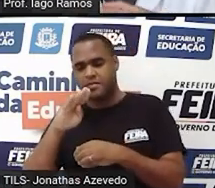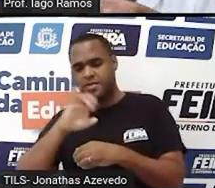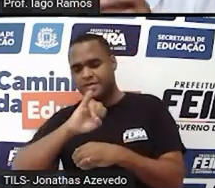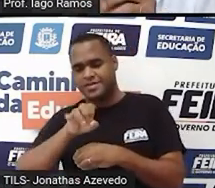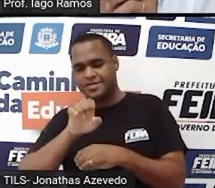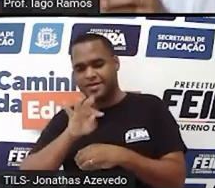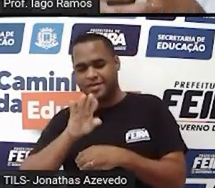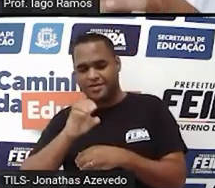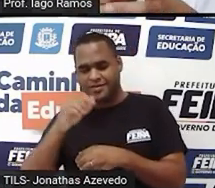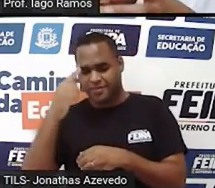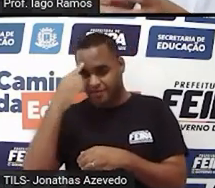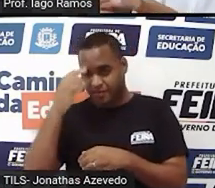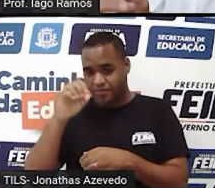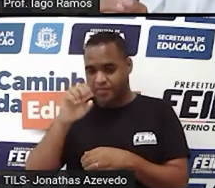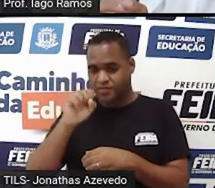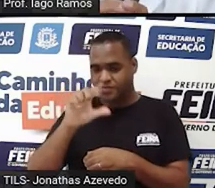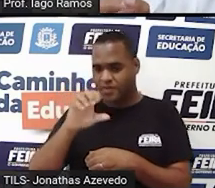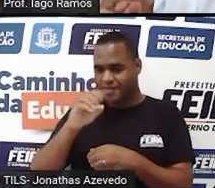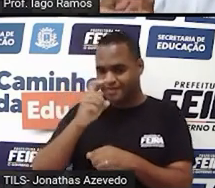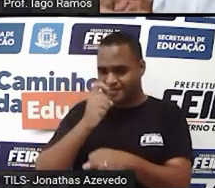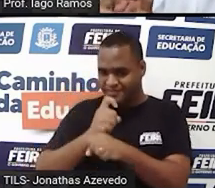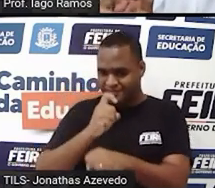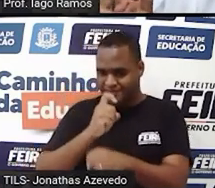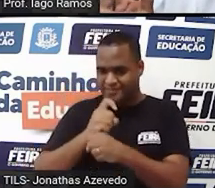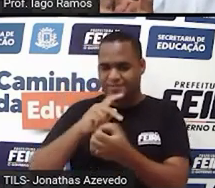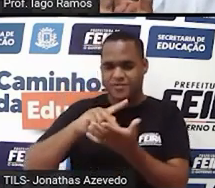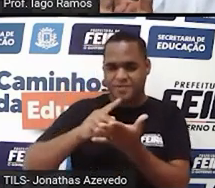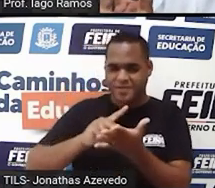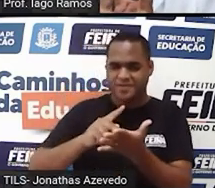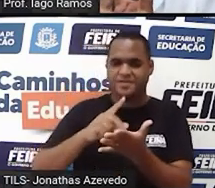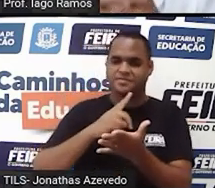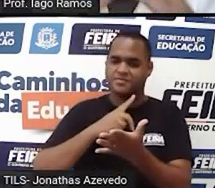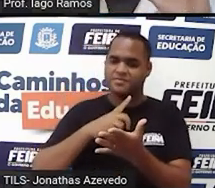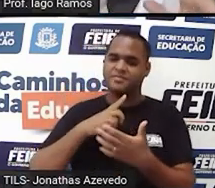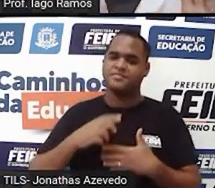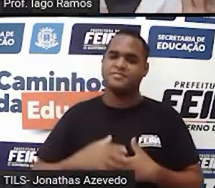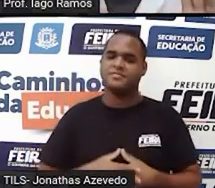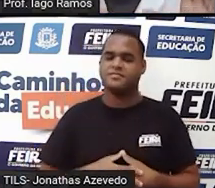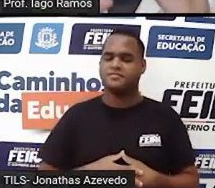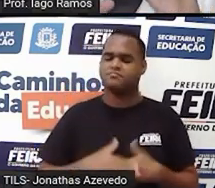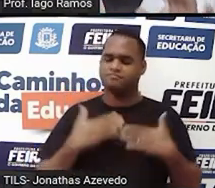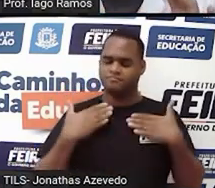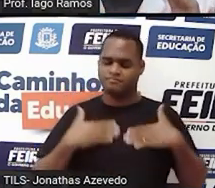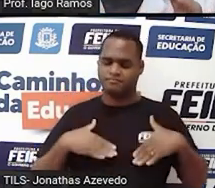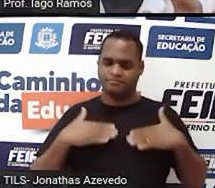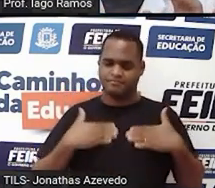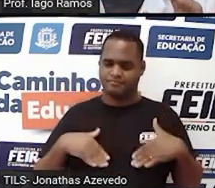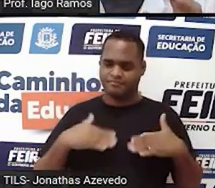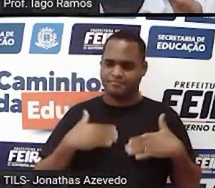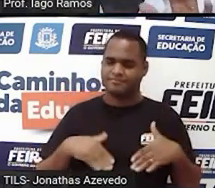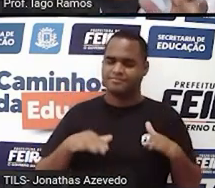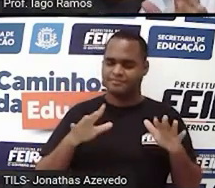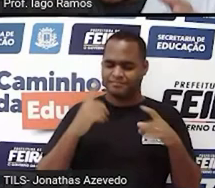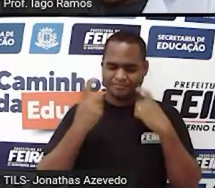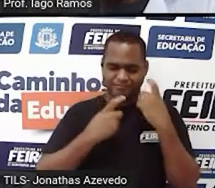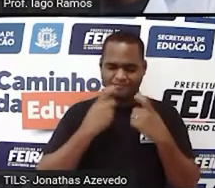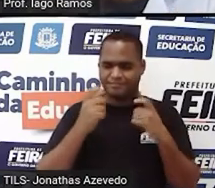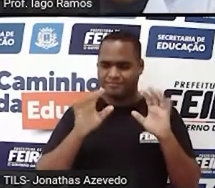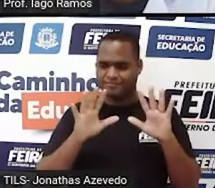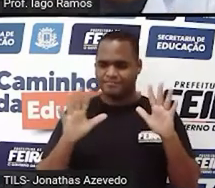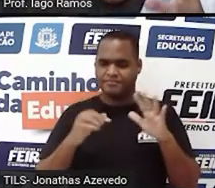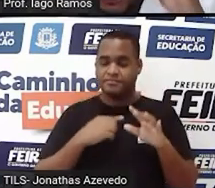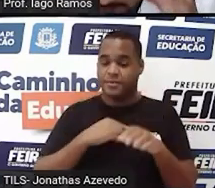né de algo sólido geométrico Tá calma calma né